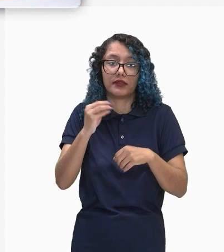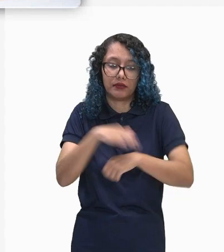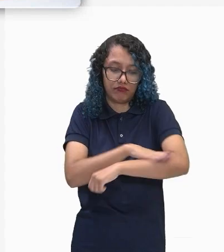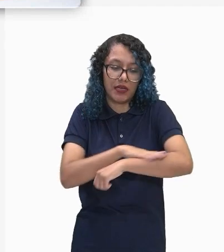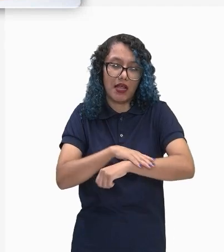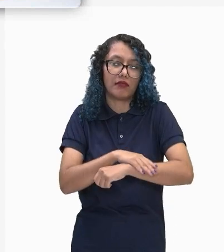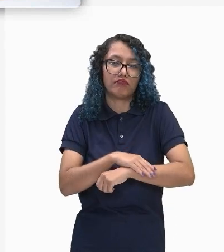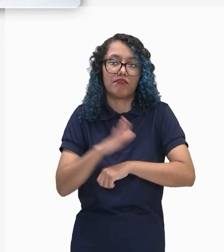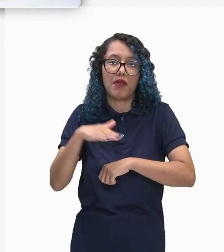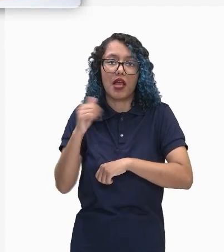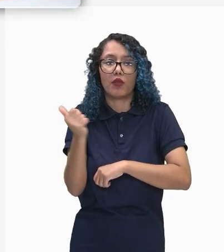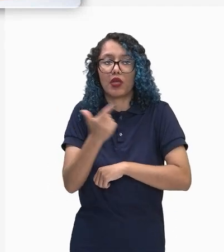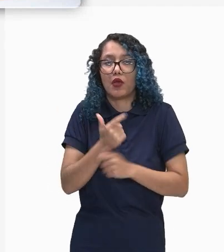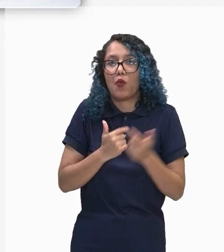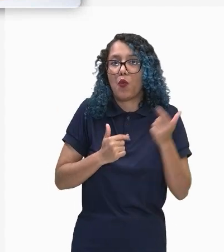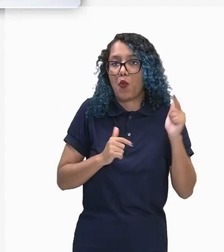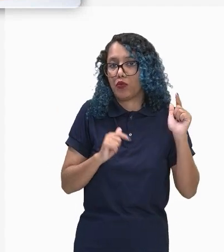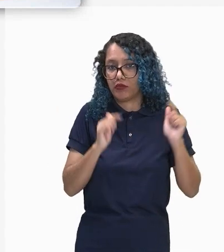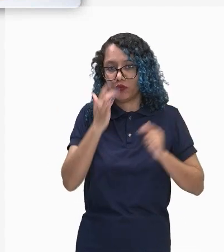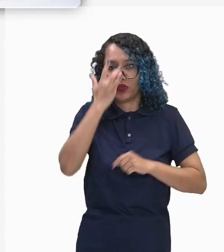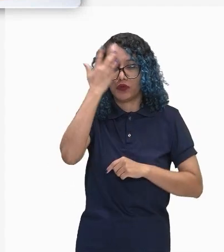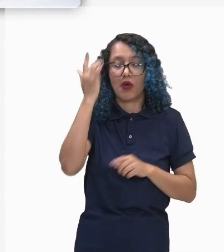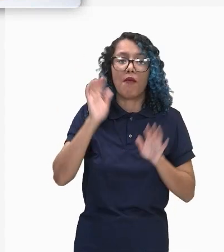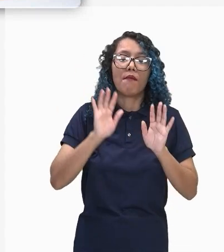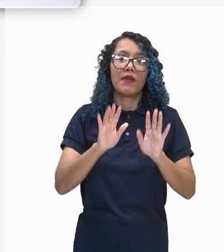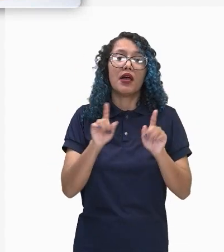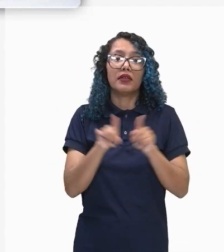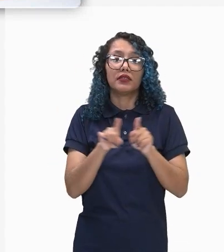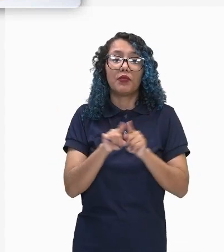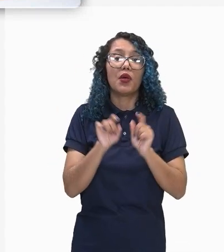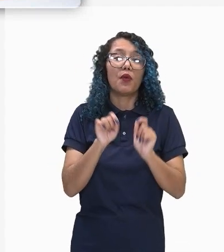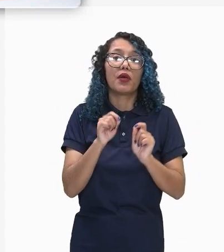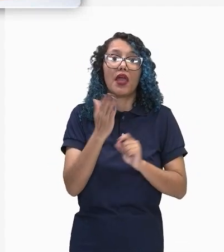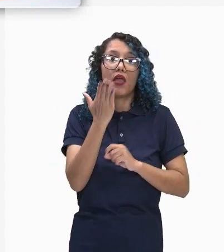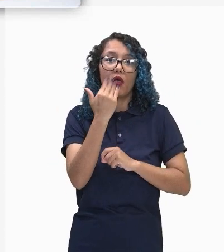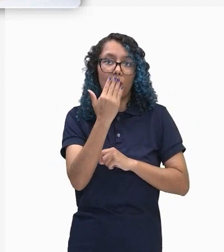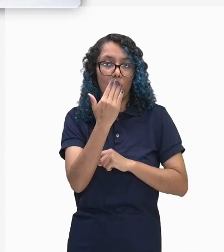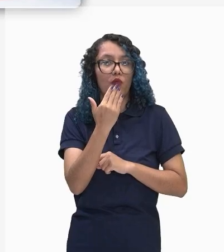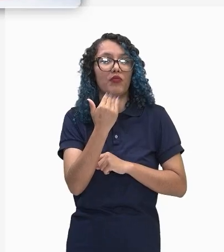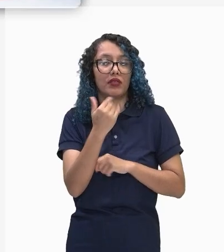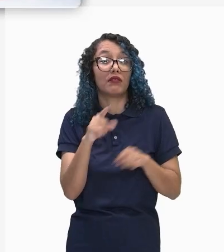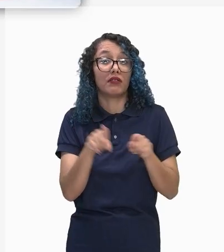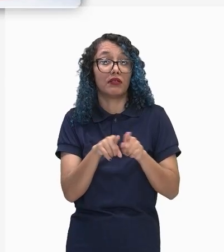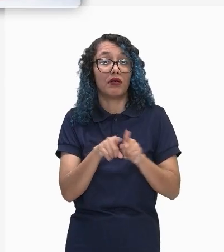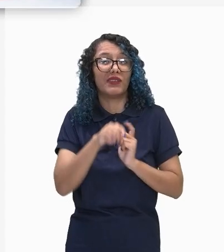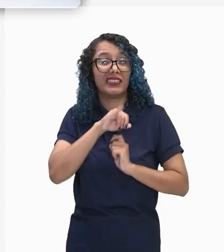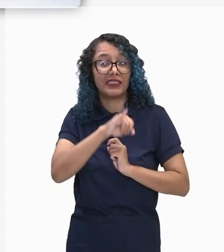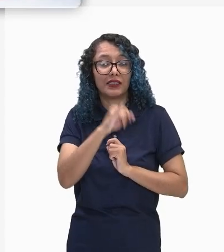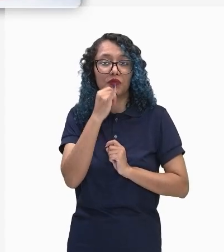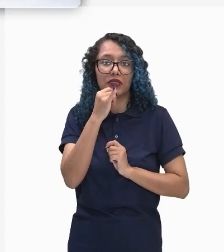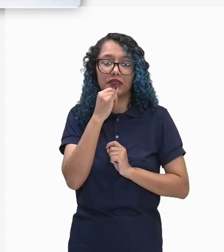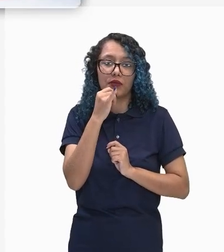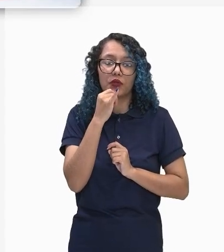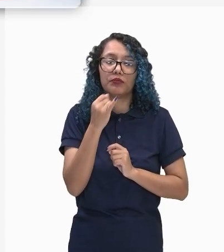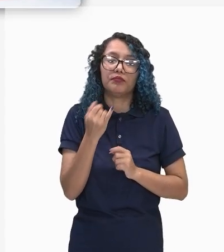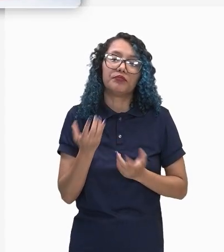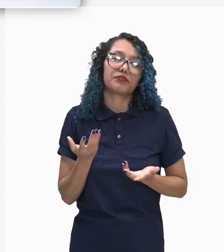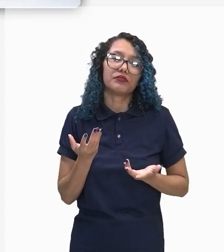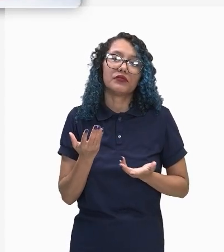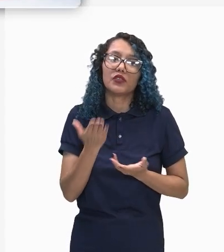outras. Agora, a gente também tem outra questão, gente, que é a alimentação. Se você consome alimentos